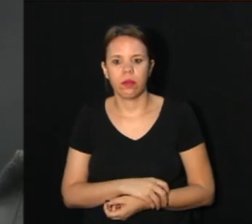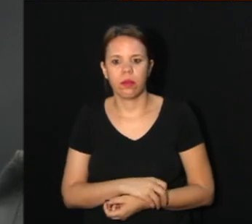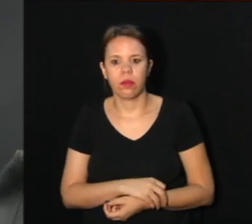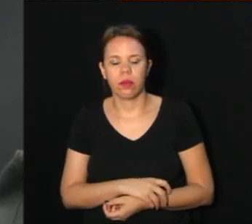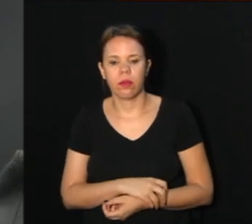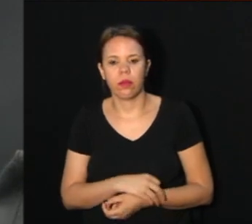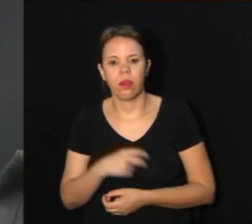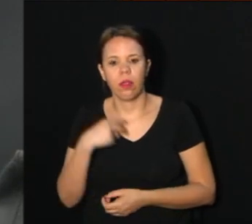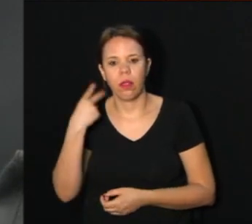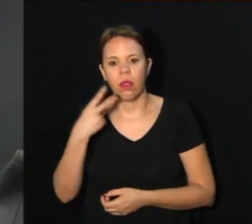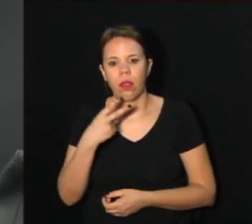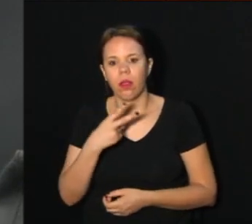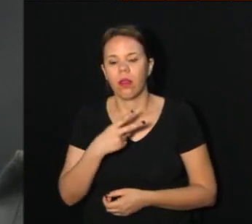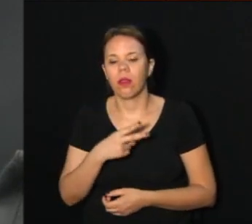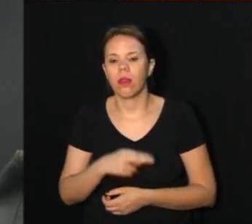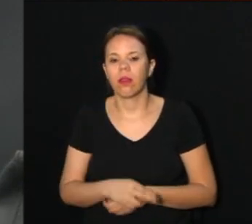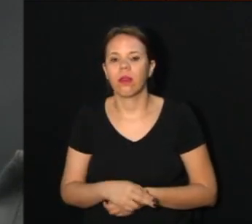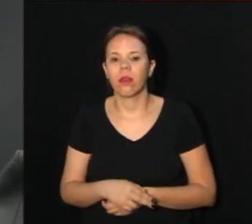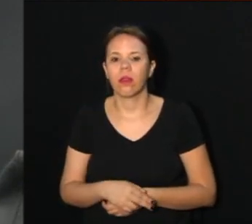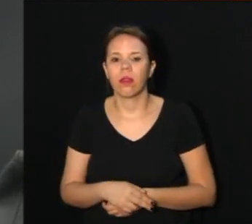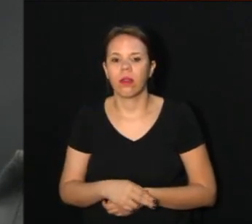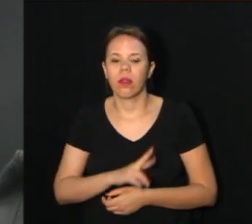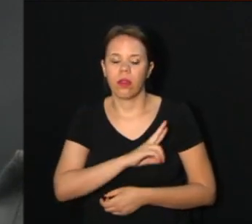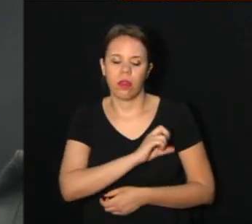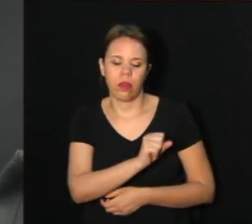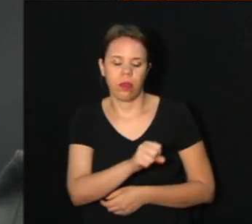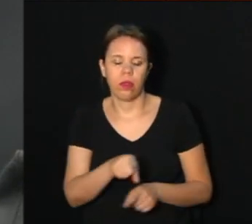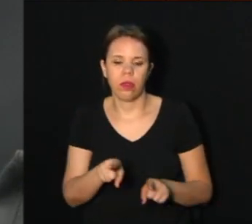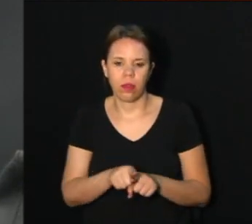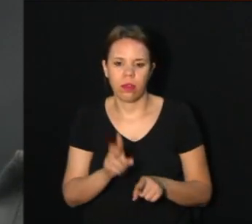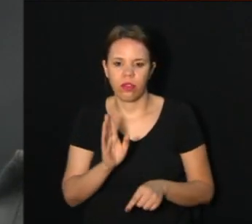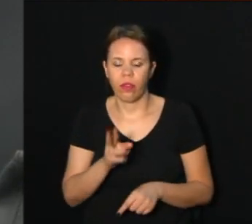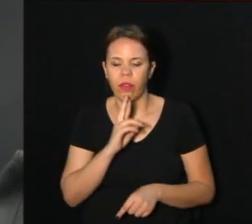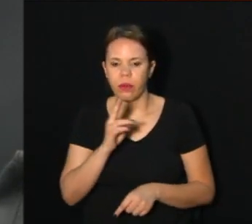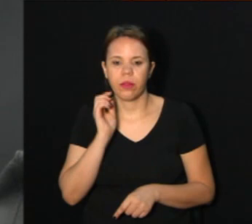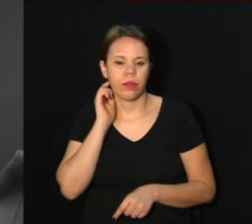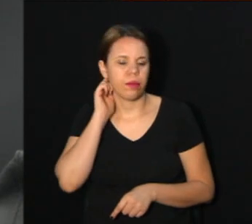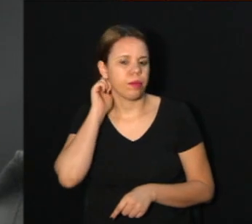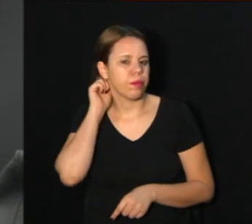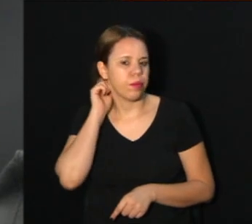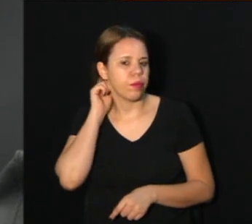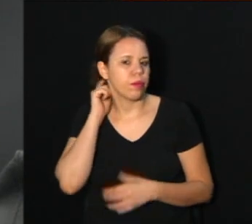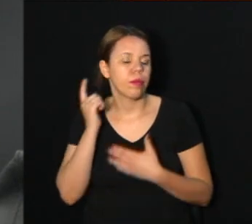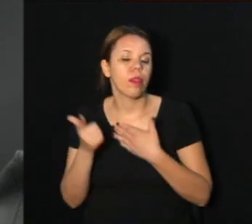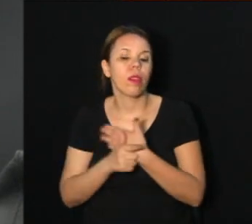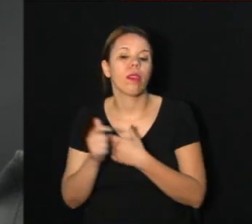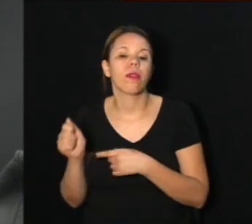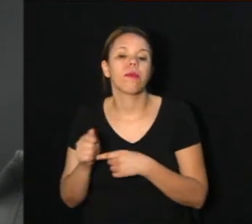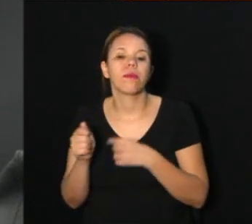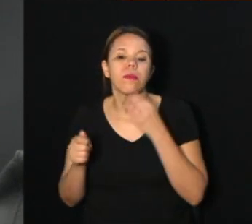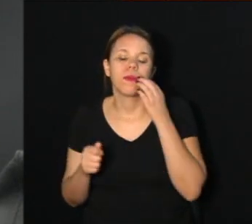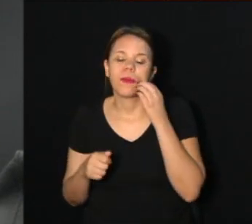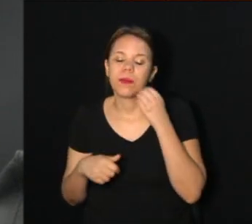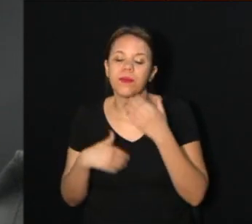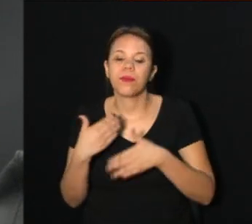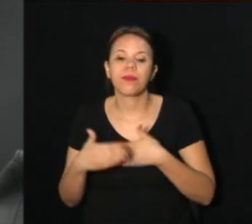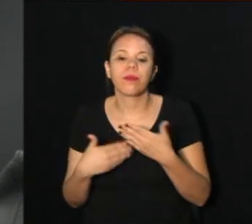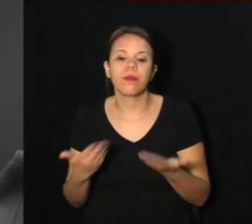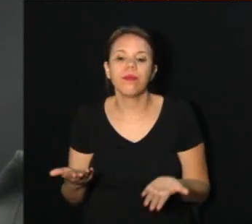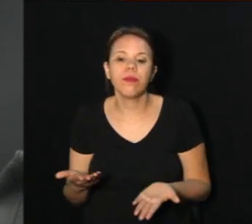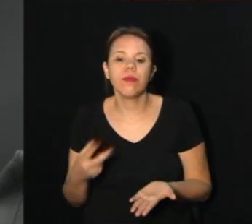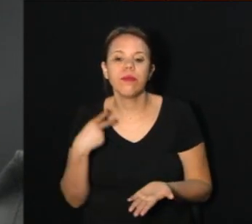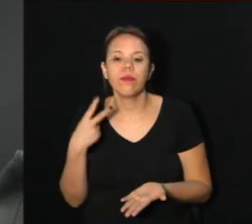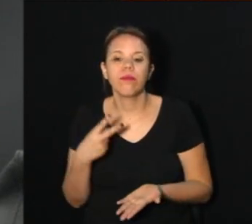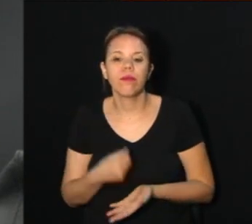O vereador Rossini, Pacto Financeiro já foi respondido. O papel da associação no processo, vereador Rossini,